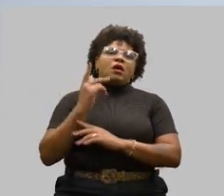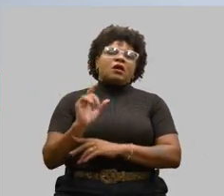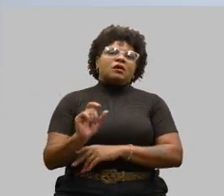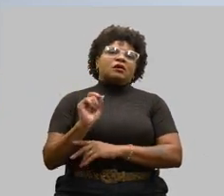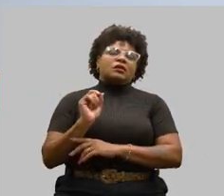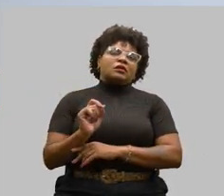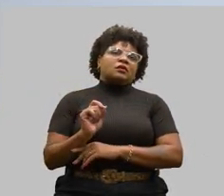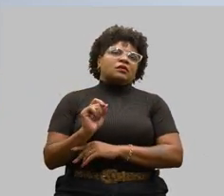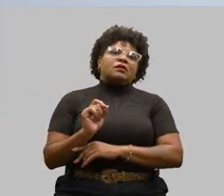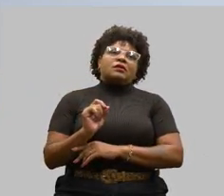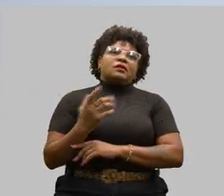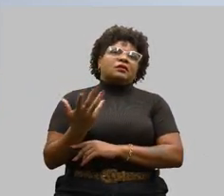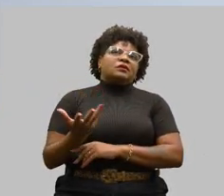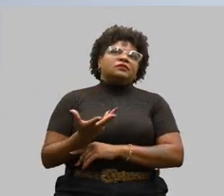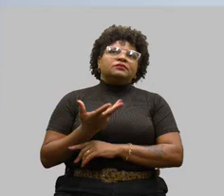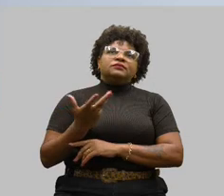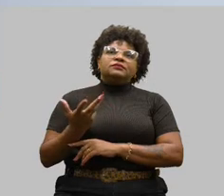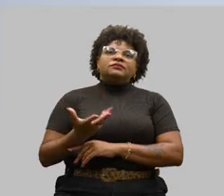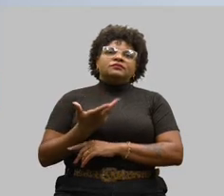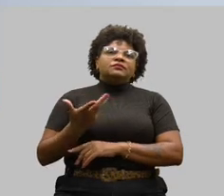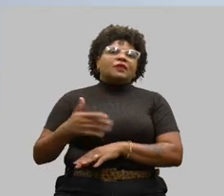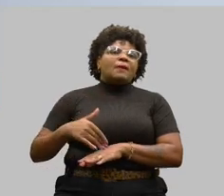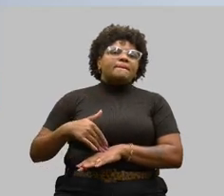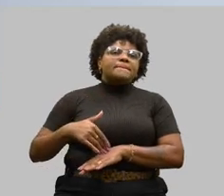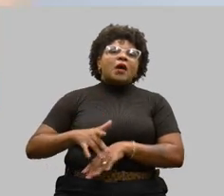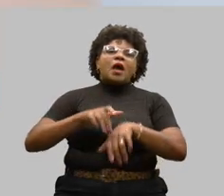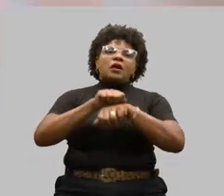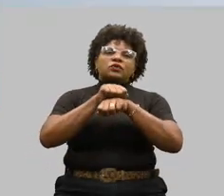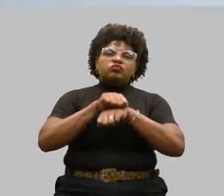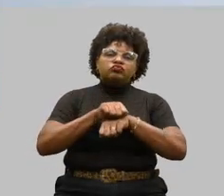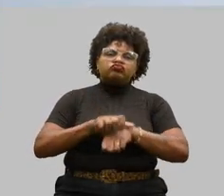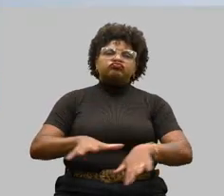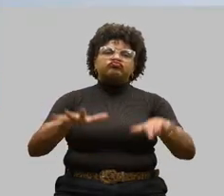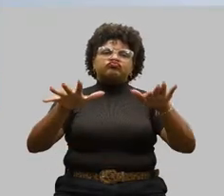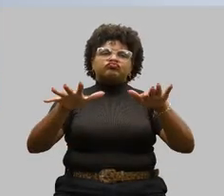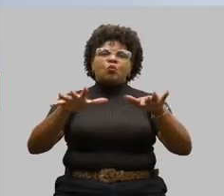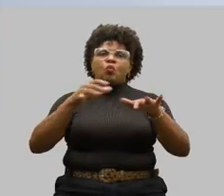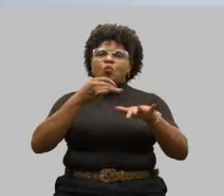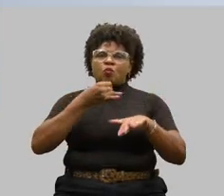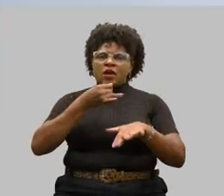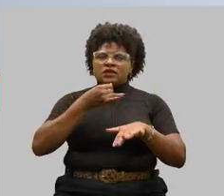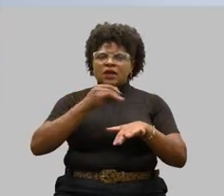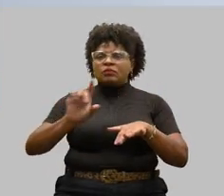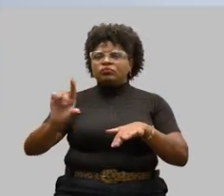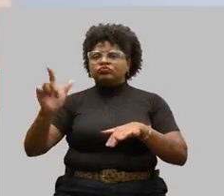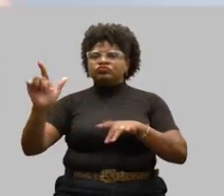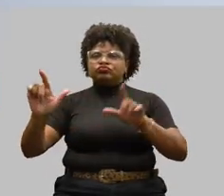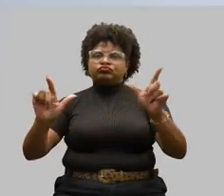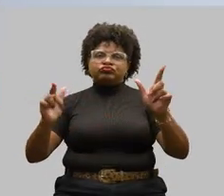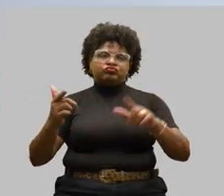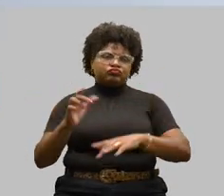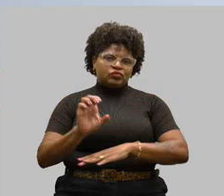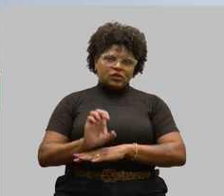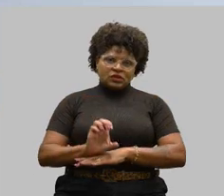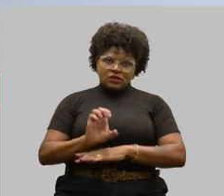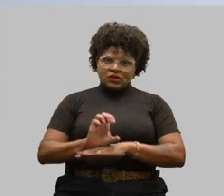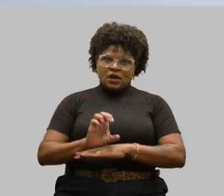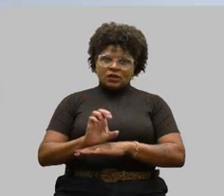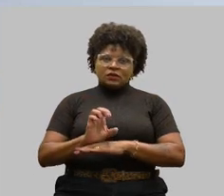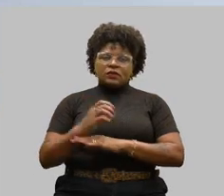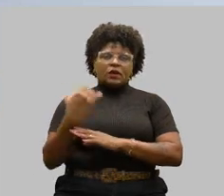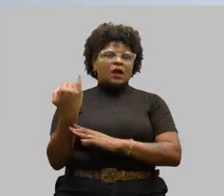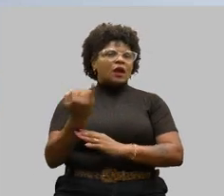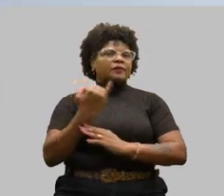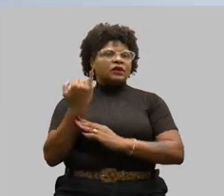mais levado para como exemplo para outros estados a importância da comunidade